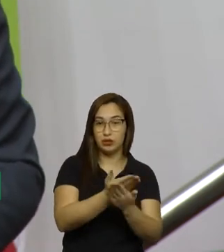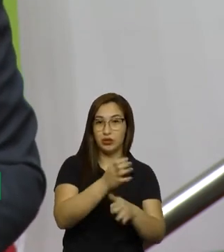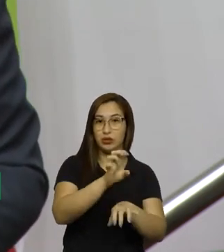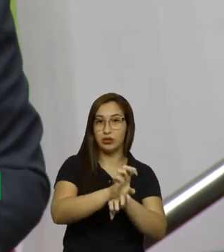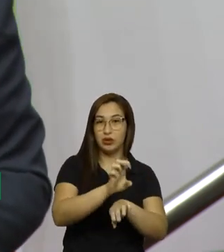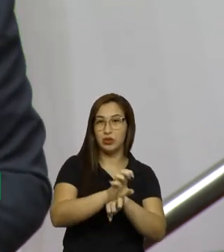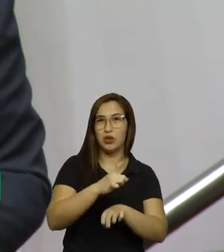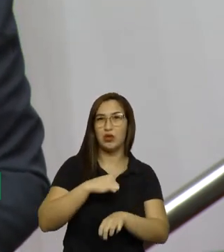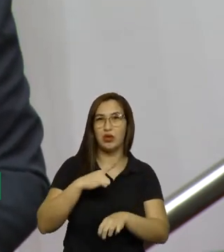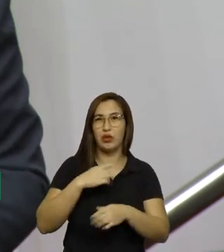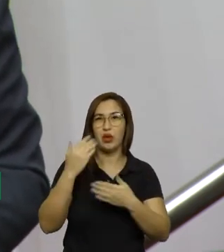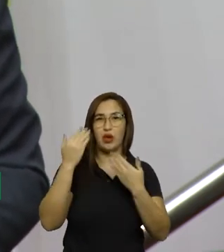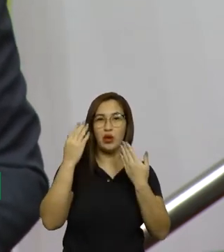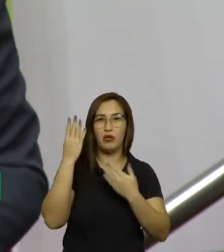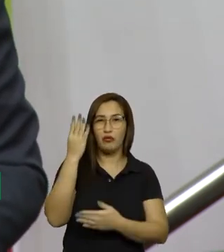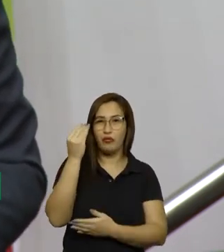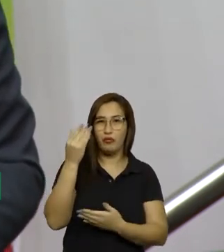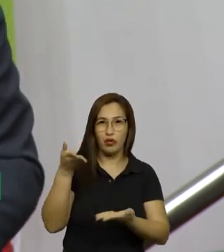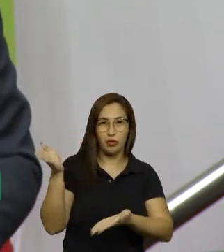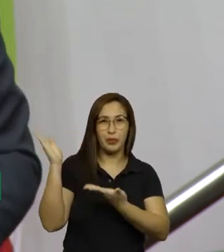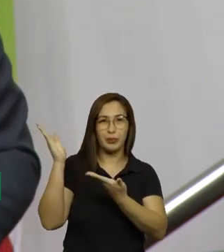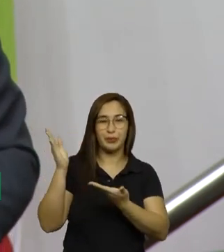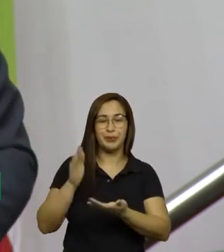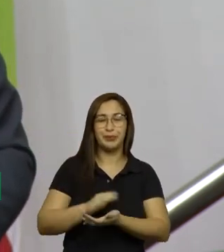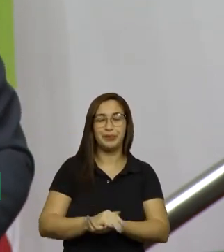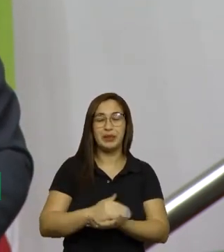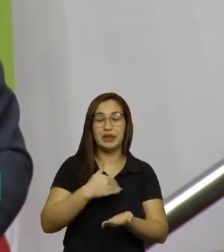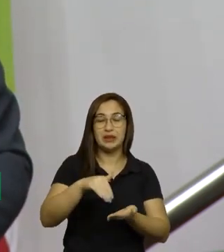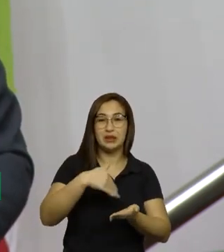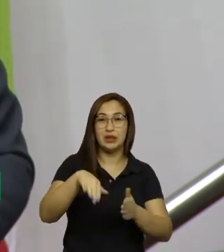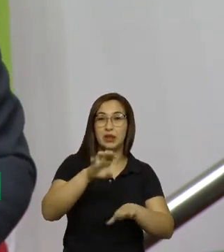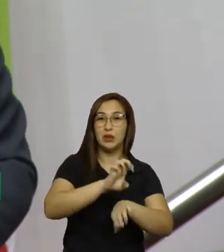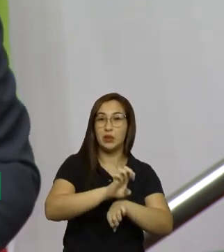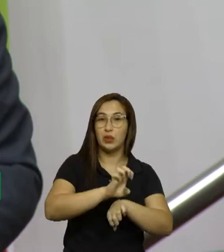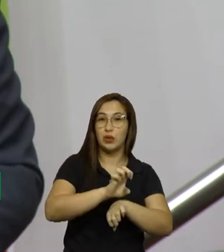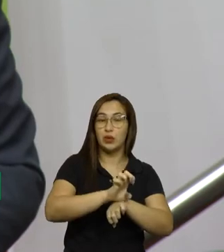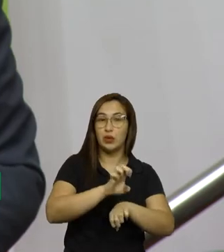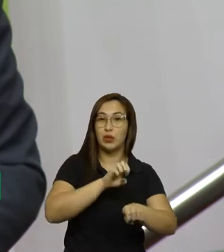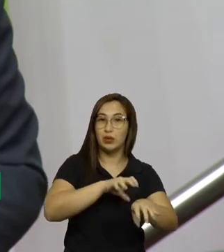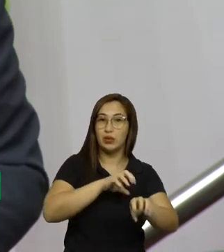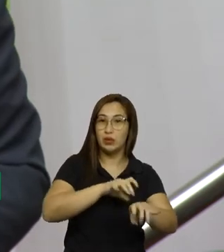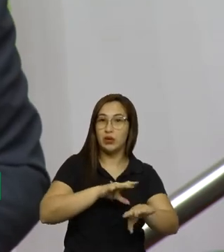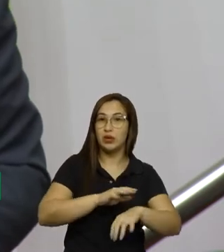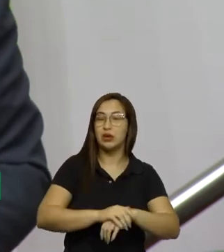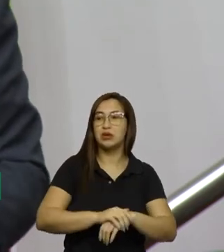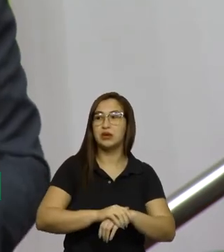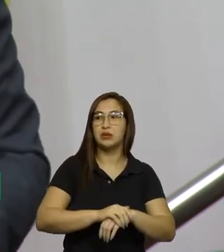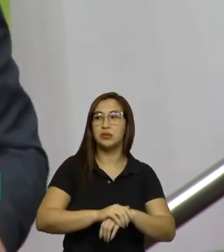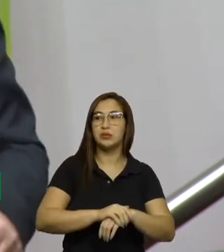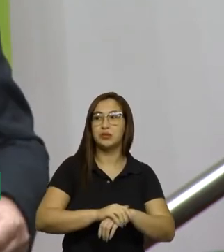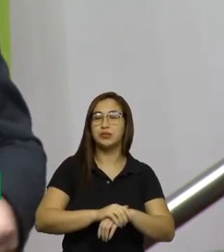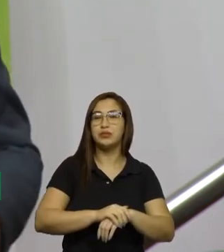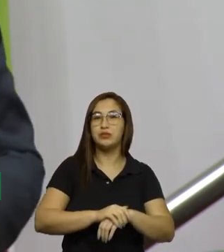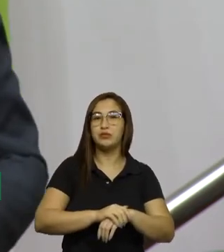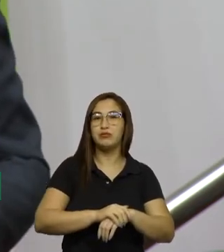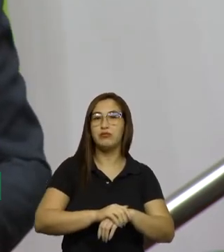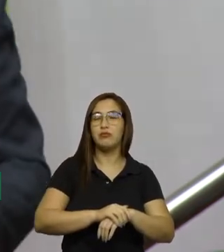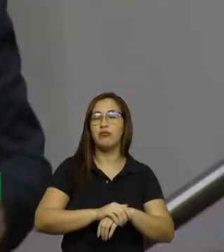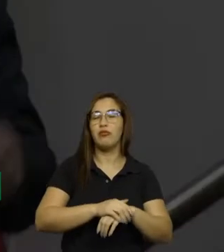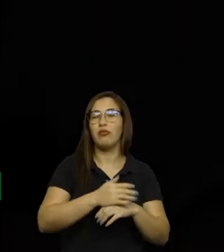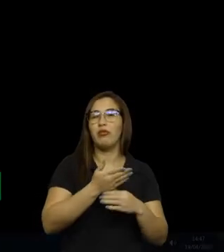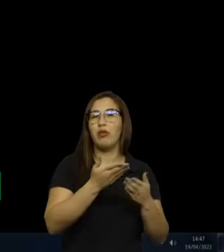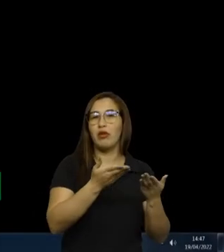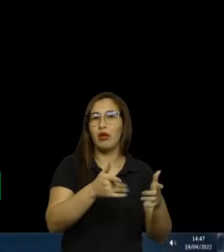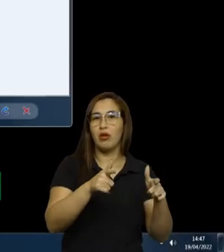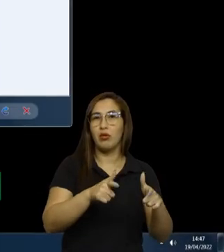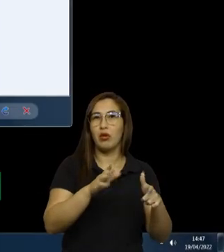ali, né, que precisa de atenção do Estado, a Secretaria de Educação, falei sobre a escola Carlos Teschent, por exemplo, no Passo Manso, em